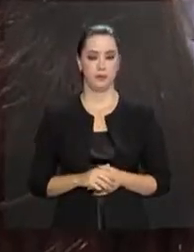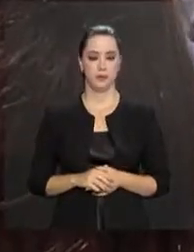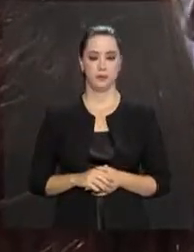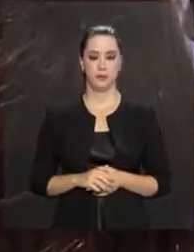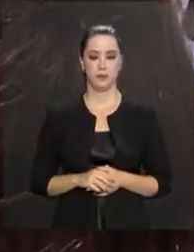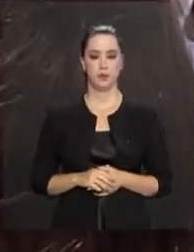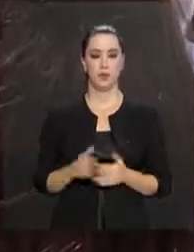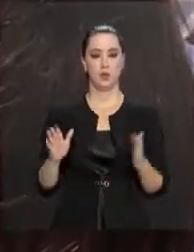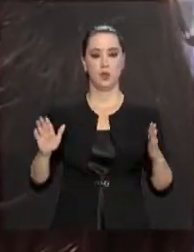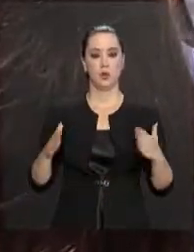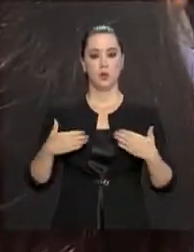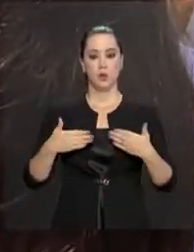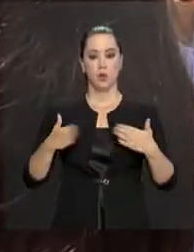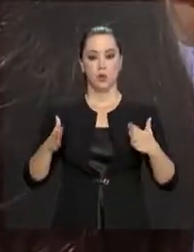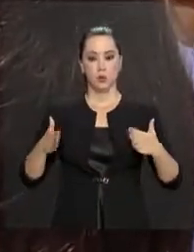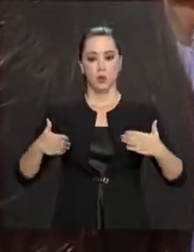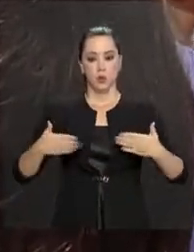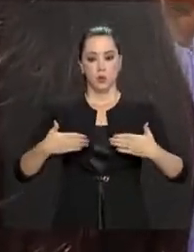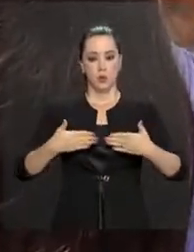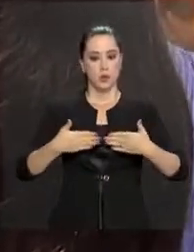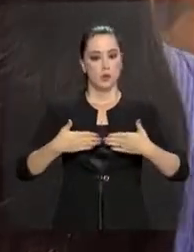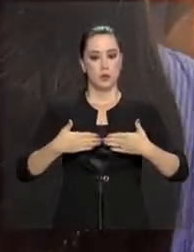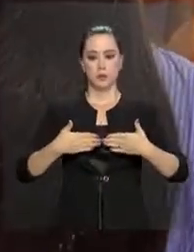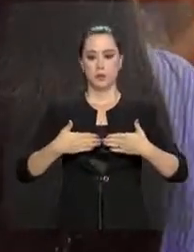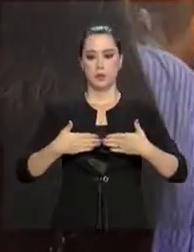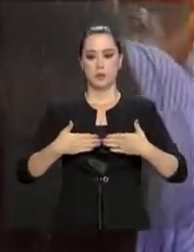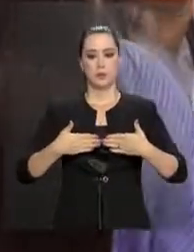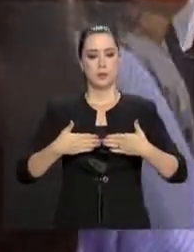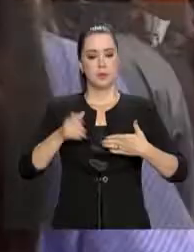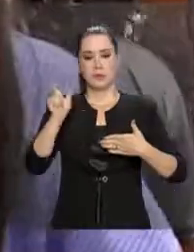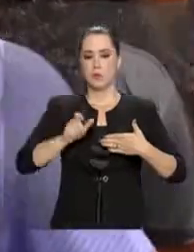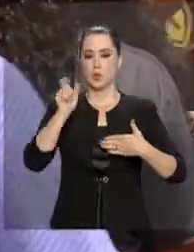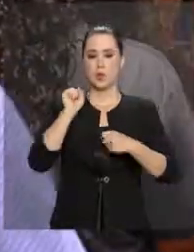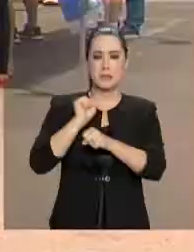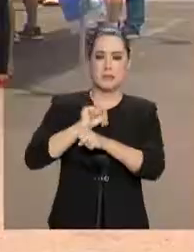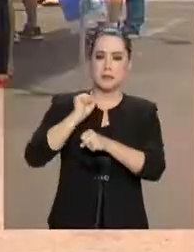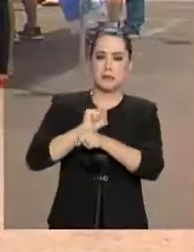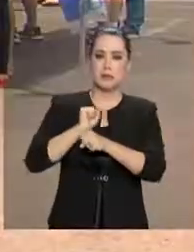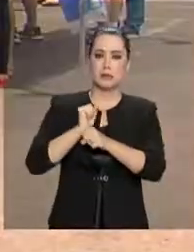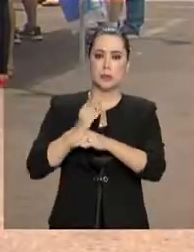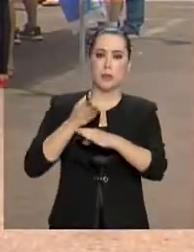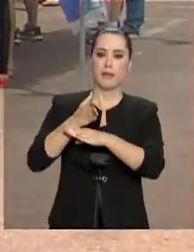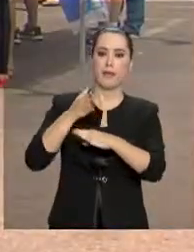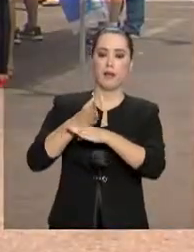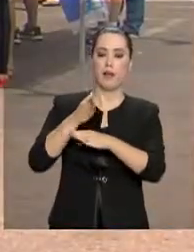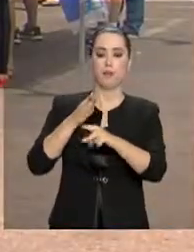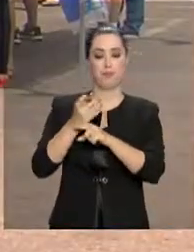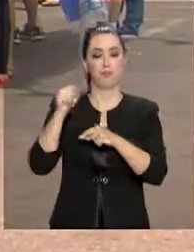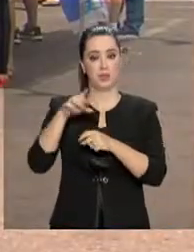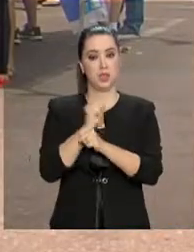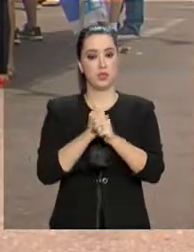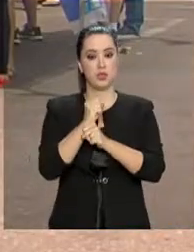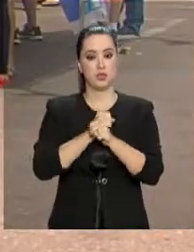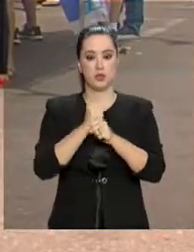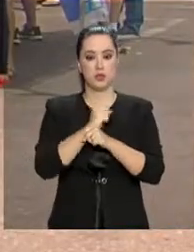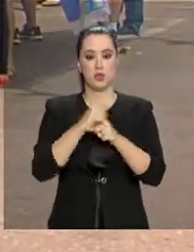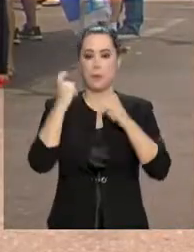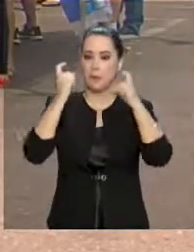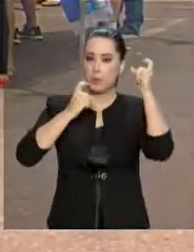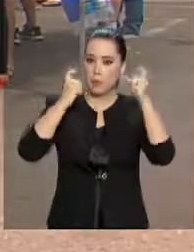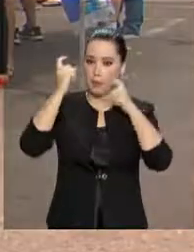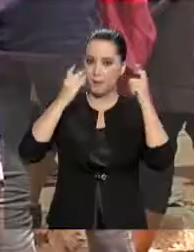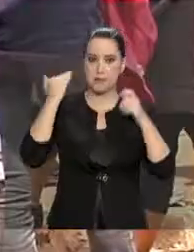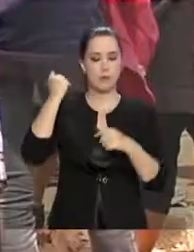O portão ainda estava fechado e muitos candidatos já haviam chegado. Este ano, os estudantes tiveram uma